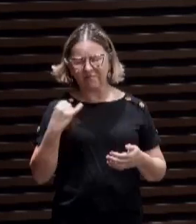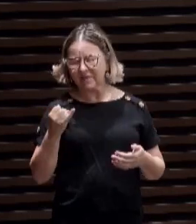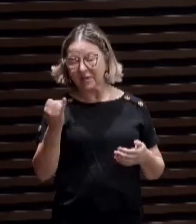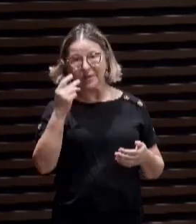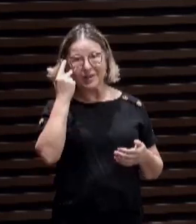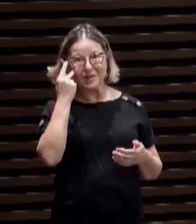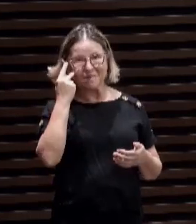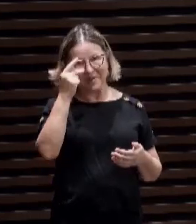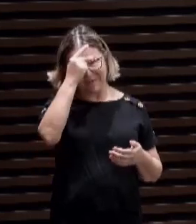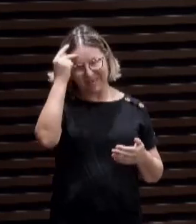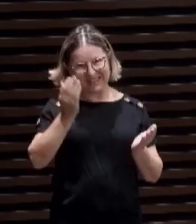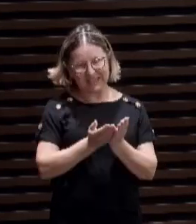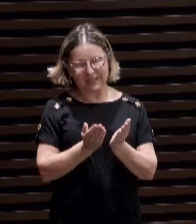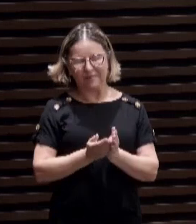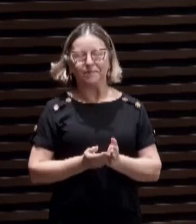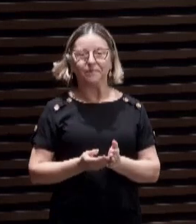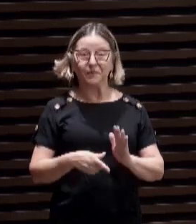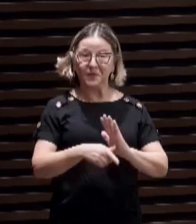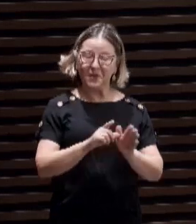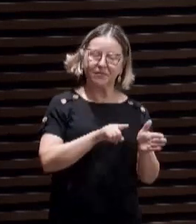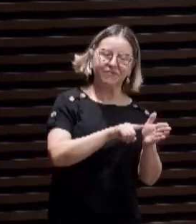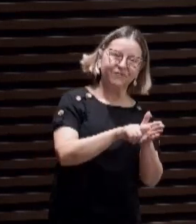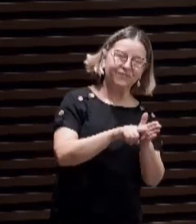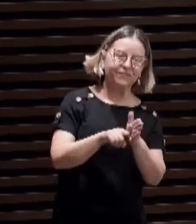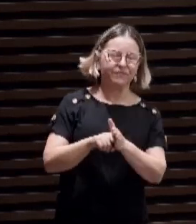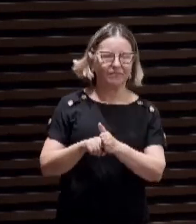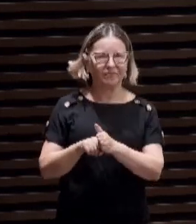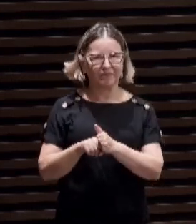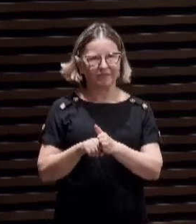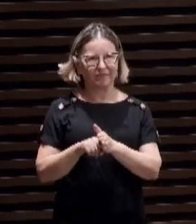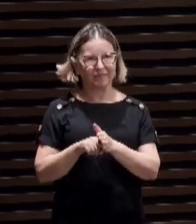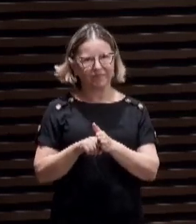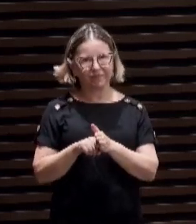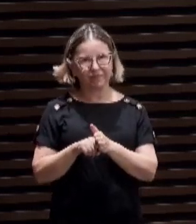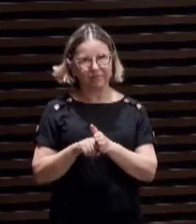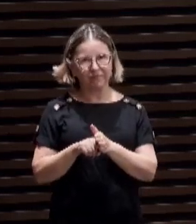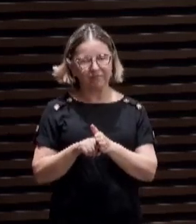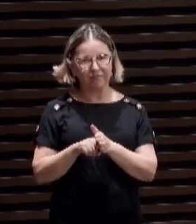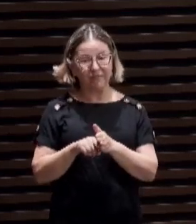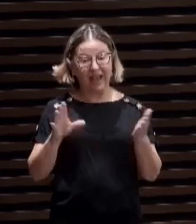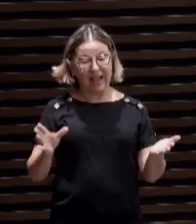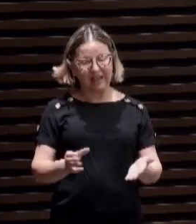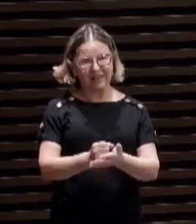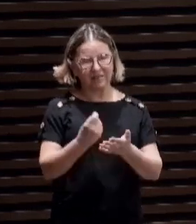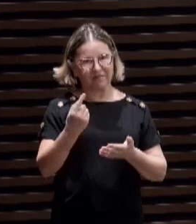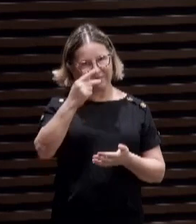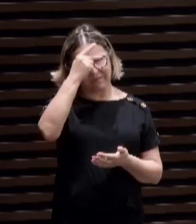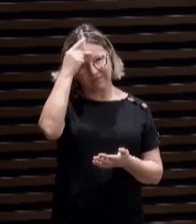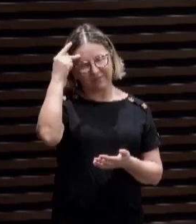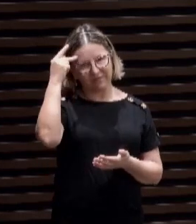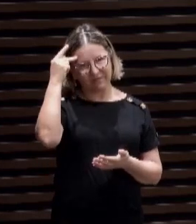Antes, eu quero fazer uma pergunta para vocês. A salvação de uma pessoa,